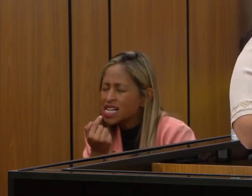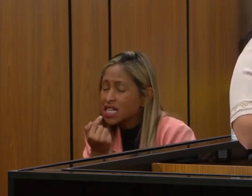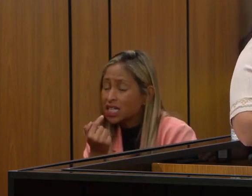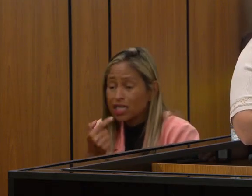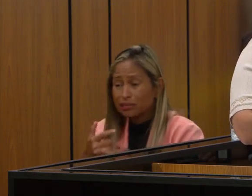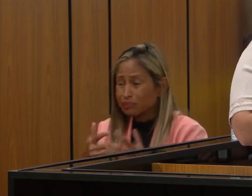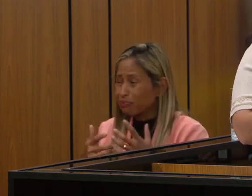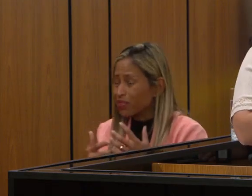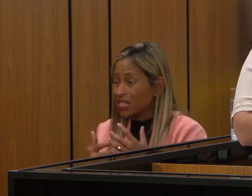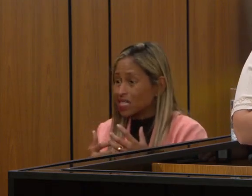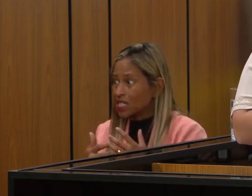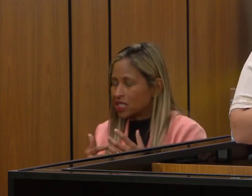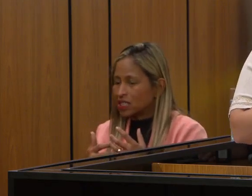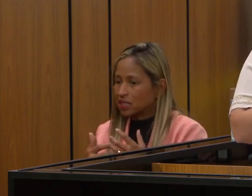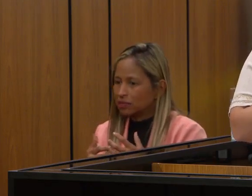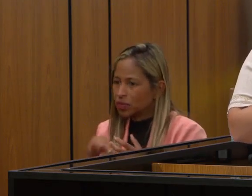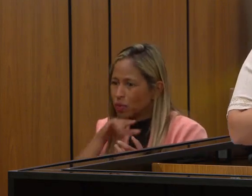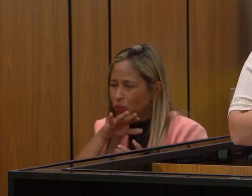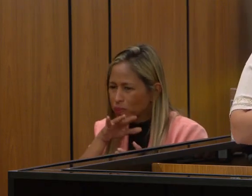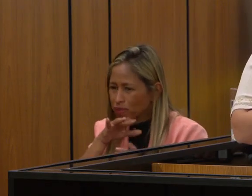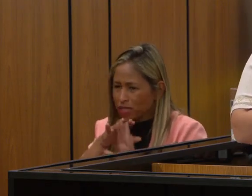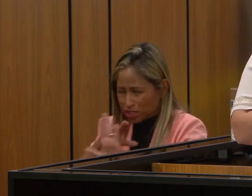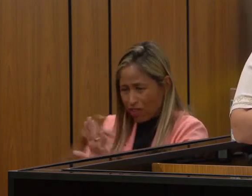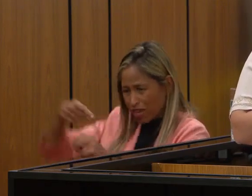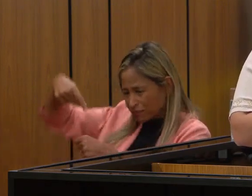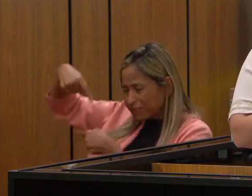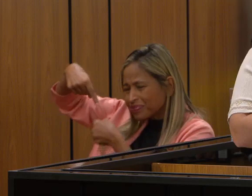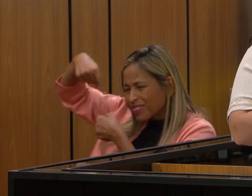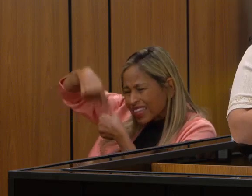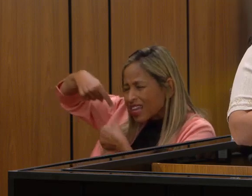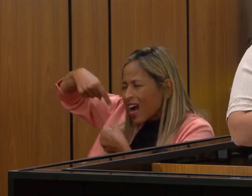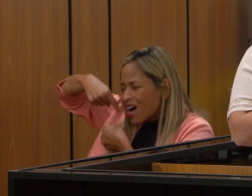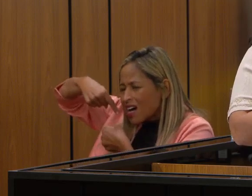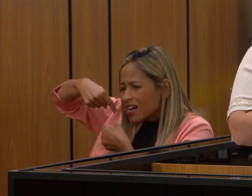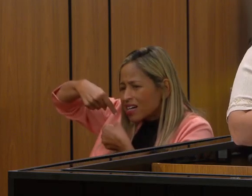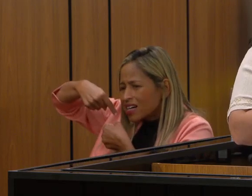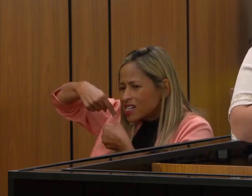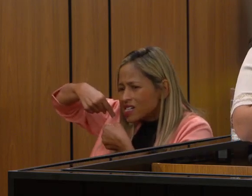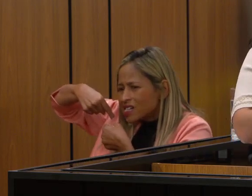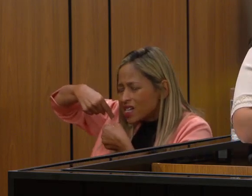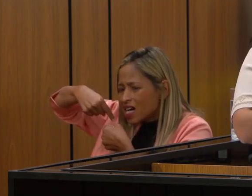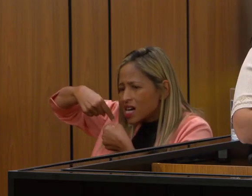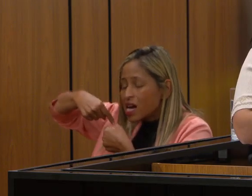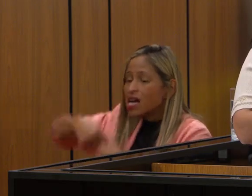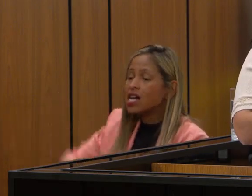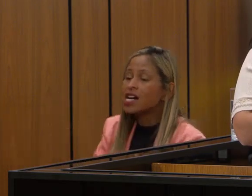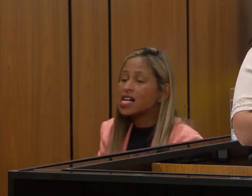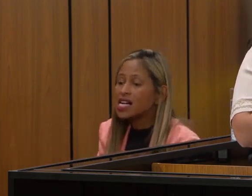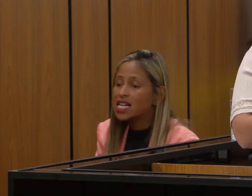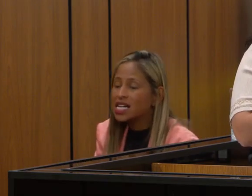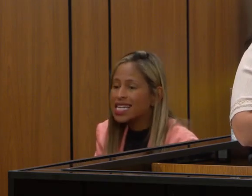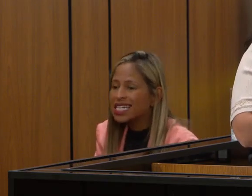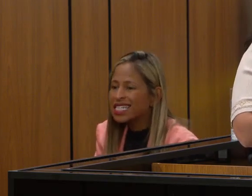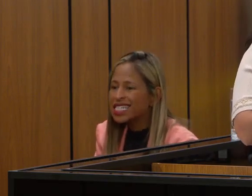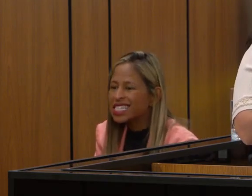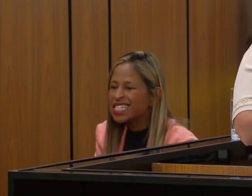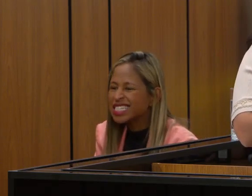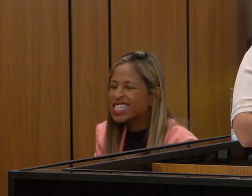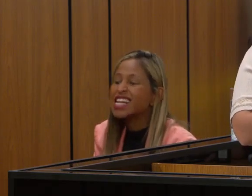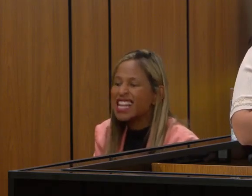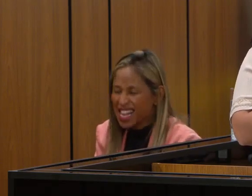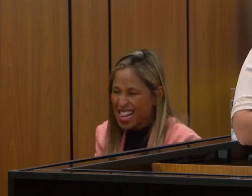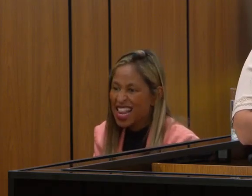me incomode toda hora para quem já fez o implante e sabe né Toda hora tipo a língua no lugar e